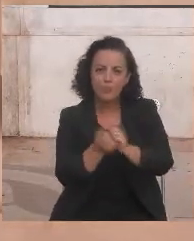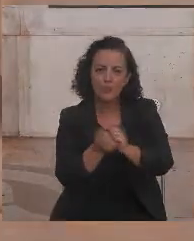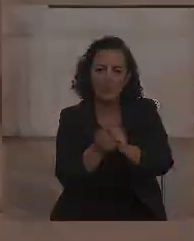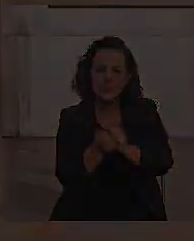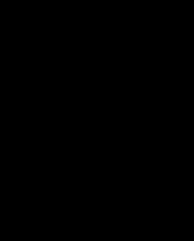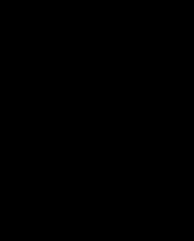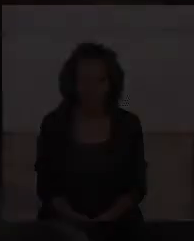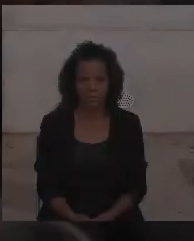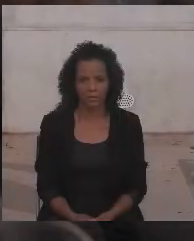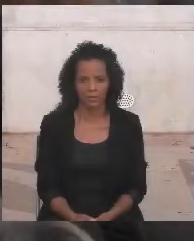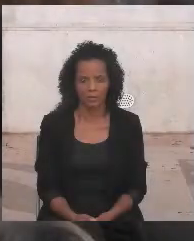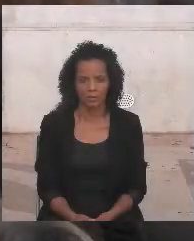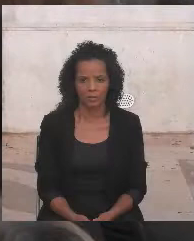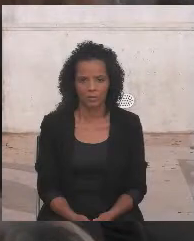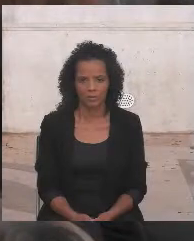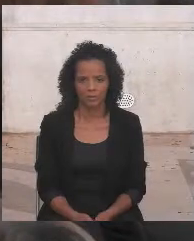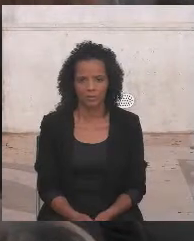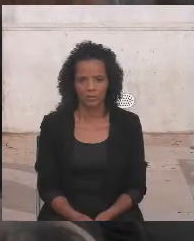dos cidadãos.